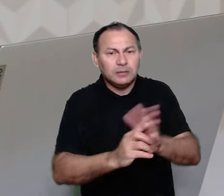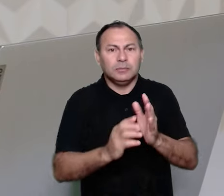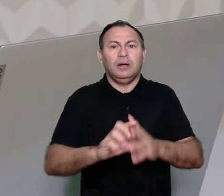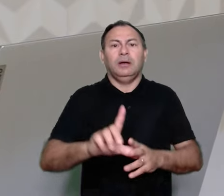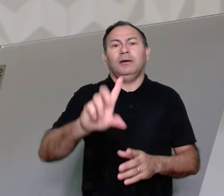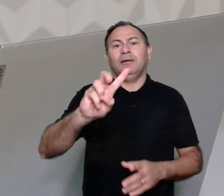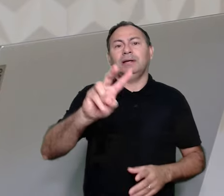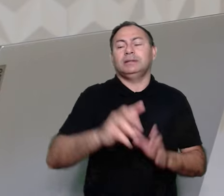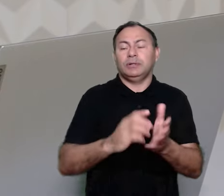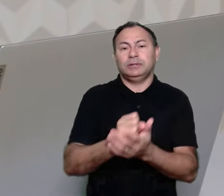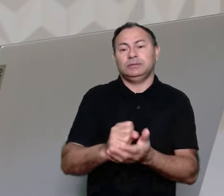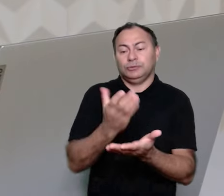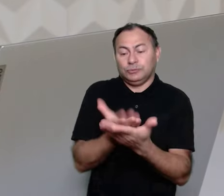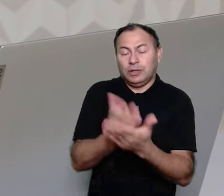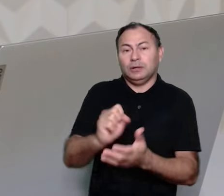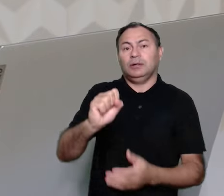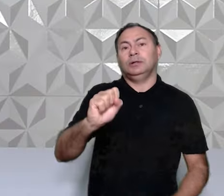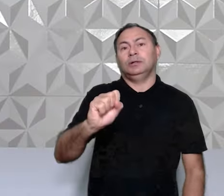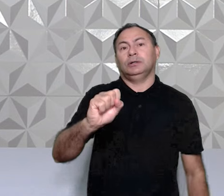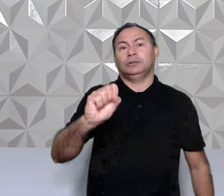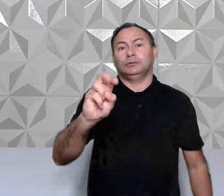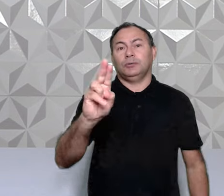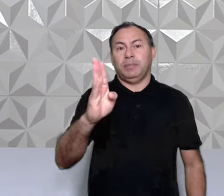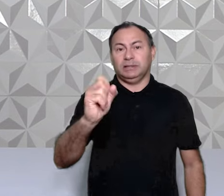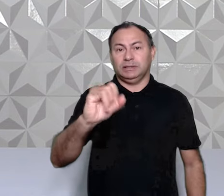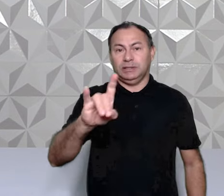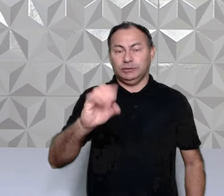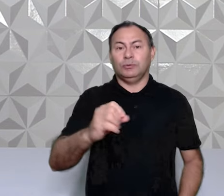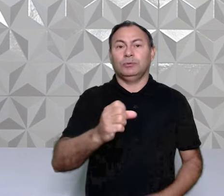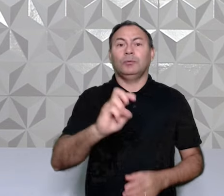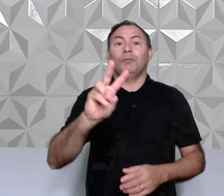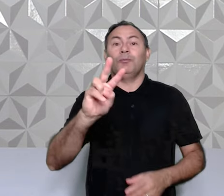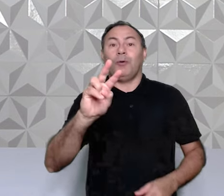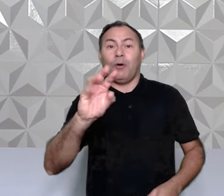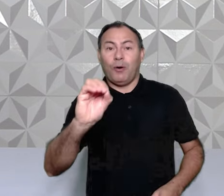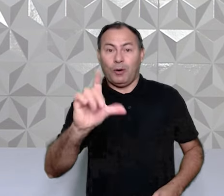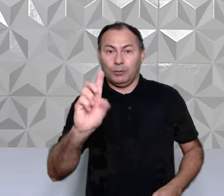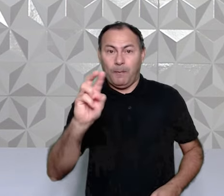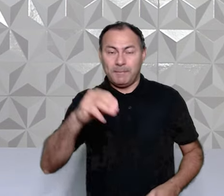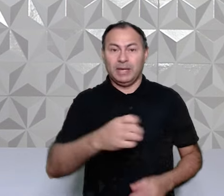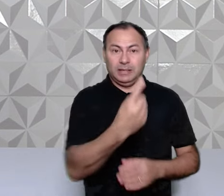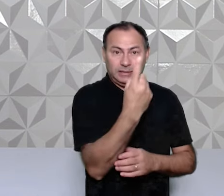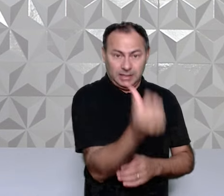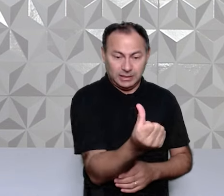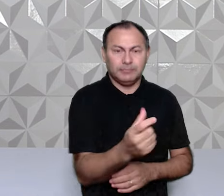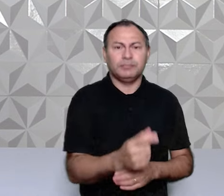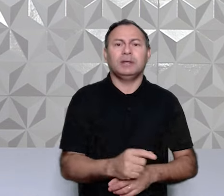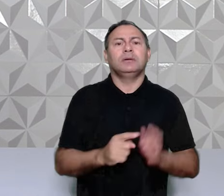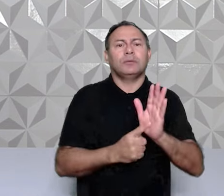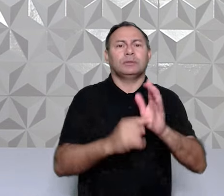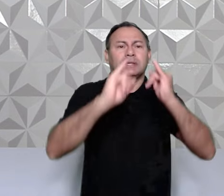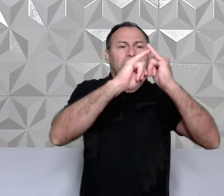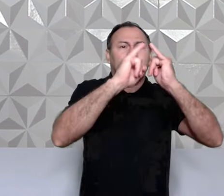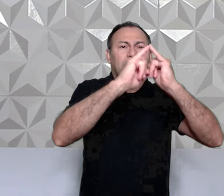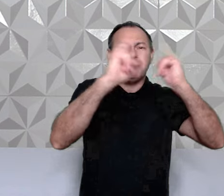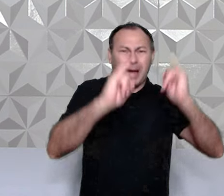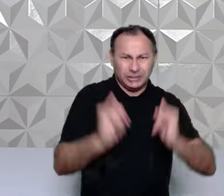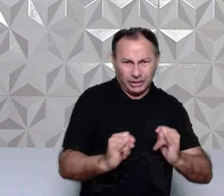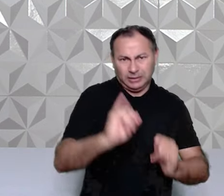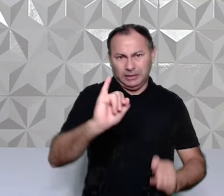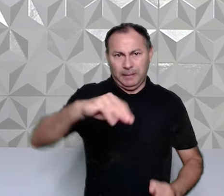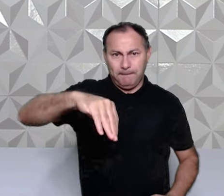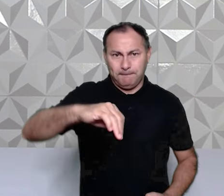subsídio, volume número 16. Você encontrará estas imagens sendo